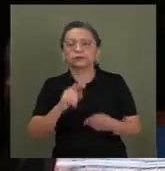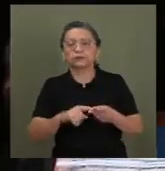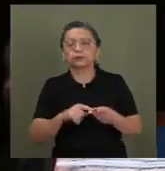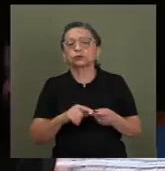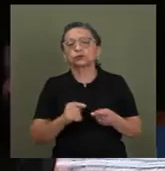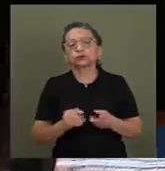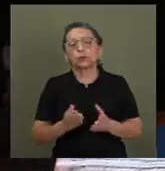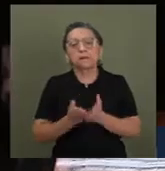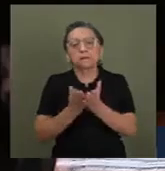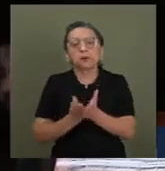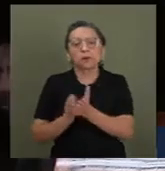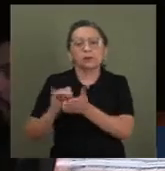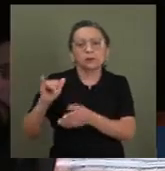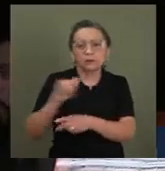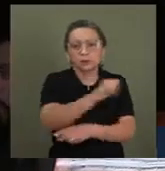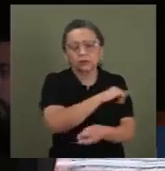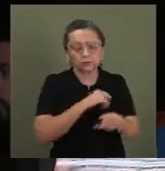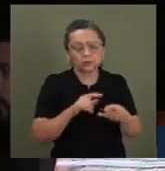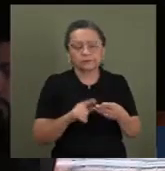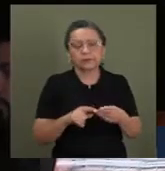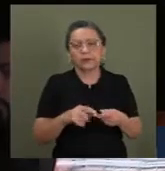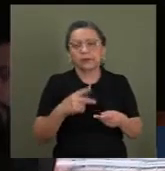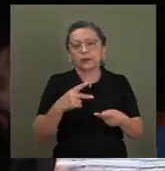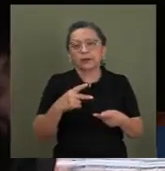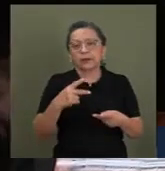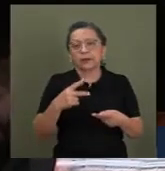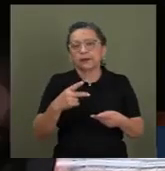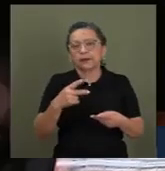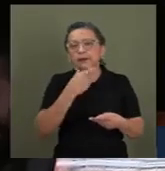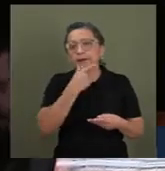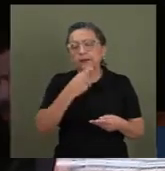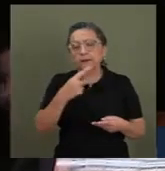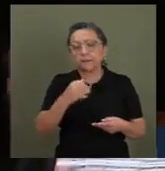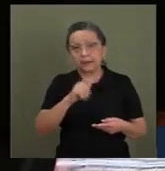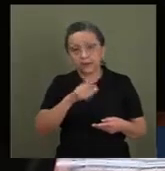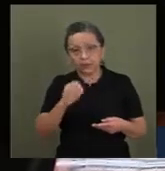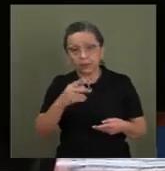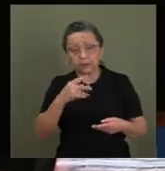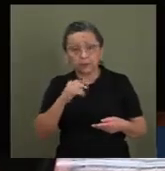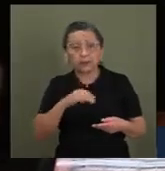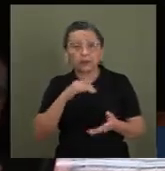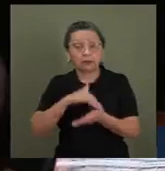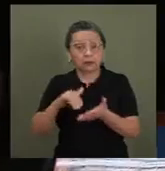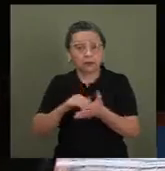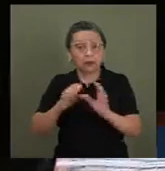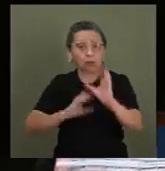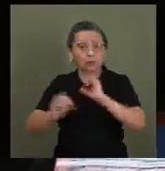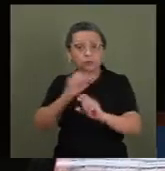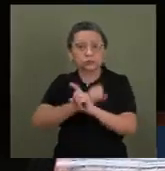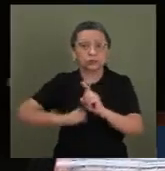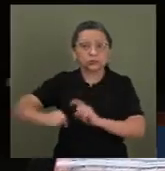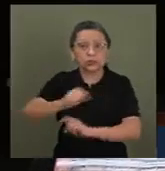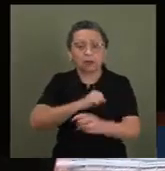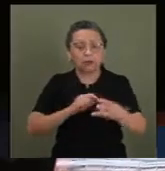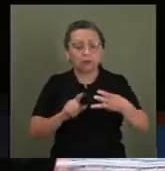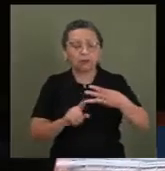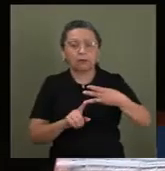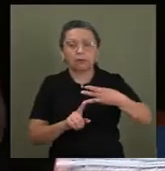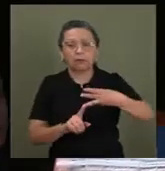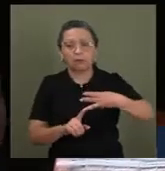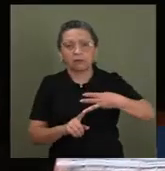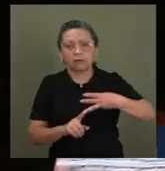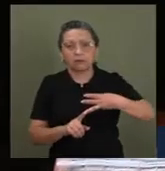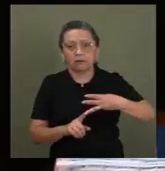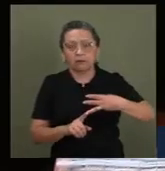e Aeroportos, de Paulo Pimenta, da Secretaria de Comunicação Social, bem como